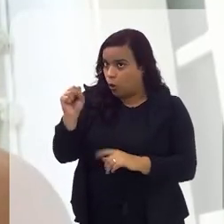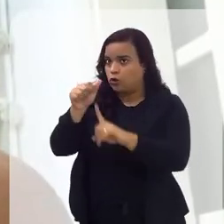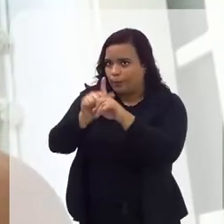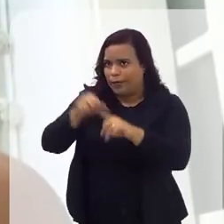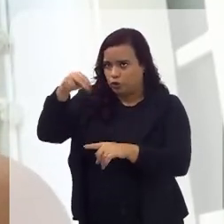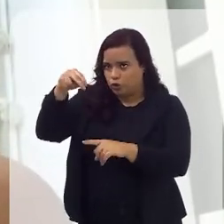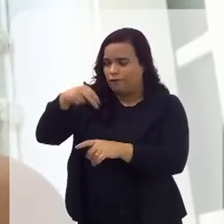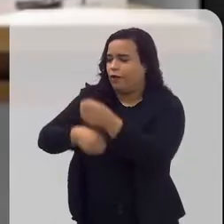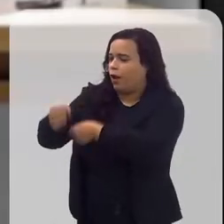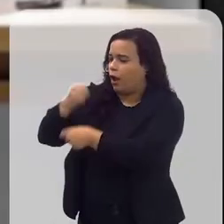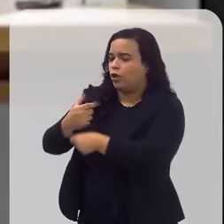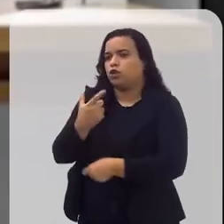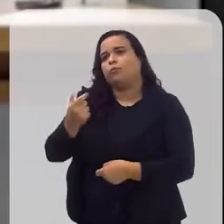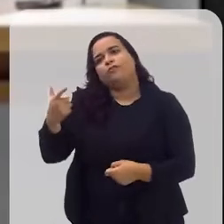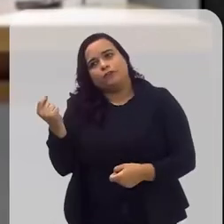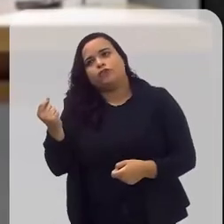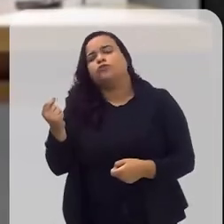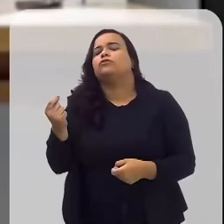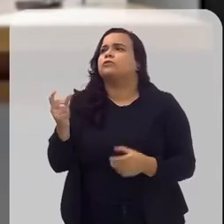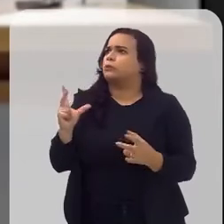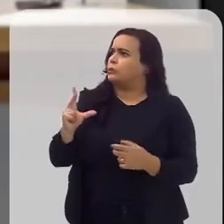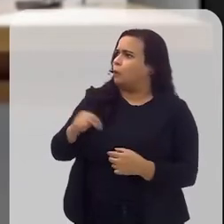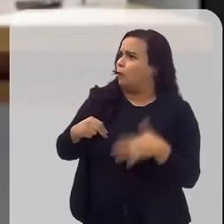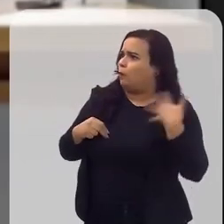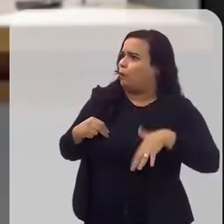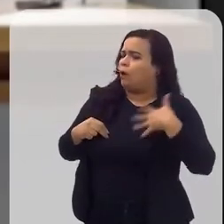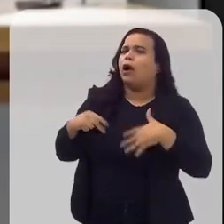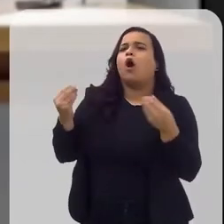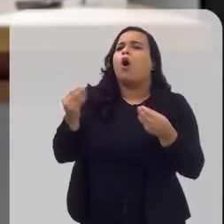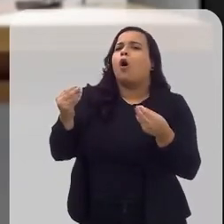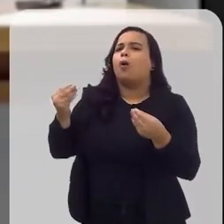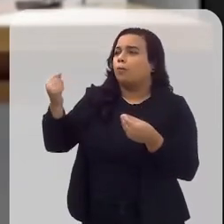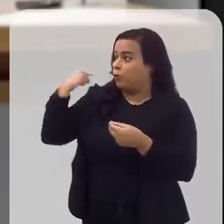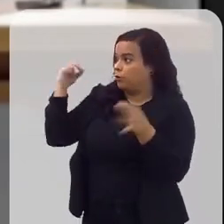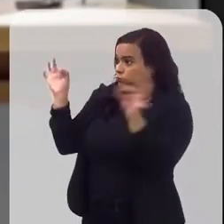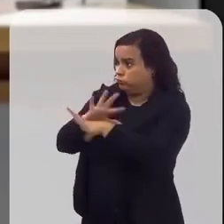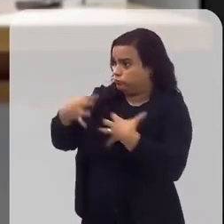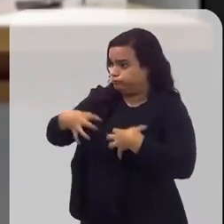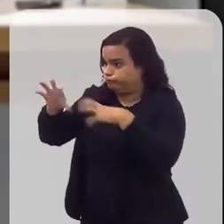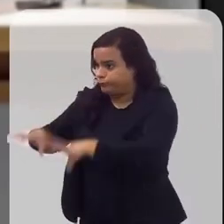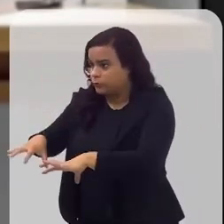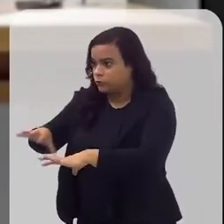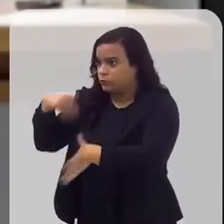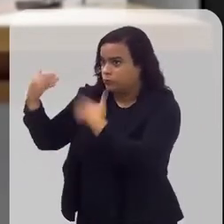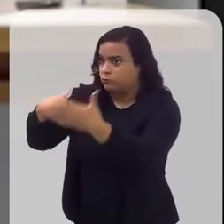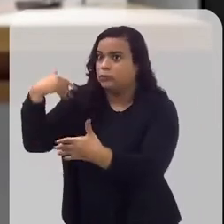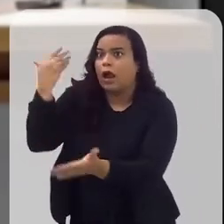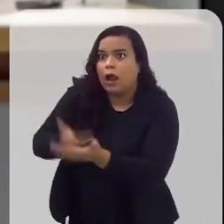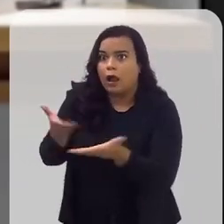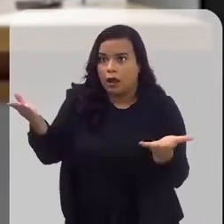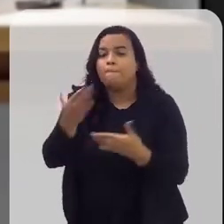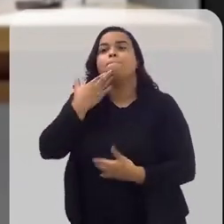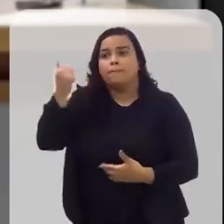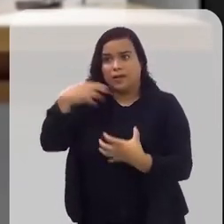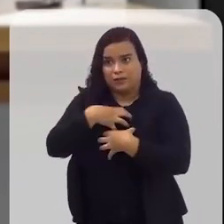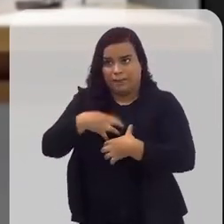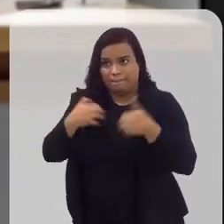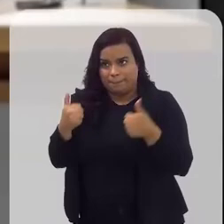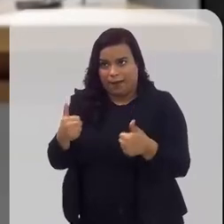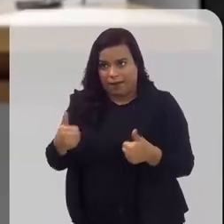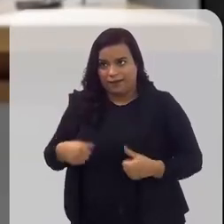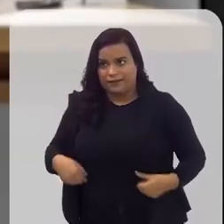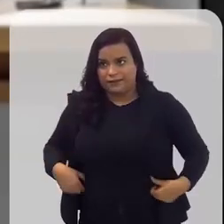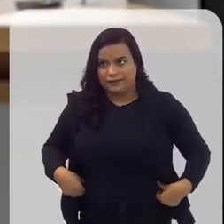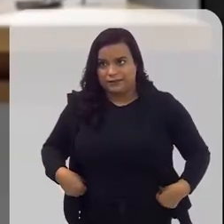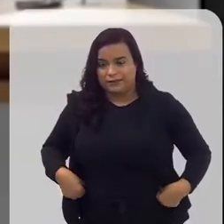18 de novembro de 2020. Nossa, e como é que foi daqui de lá para cá? Melhorou bastante? Como é que você está sentindo em